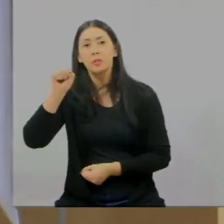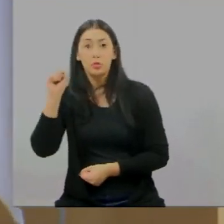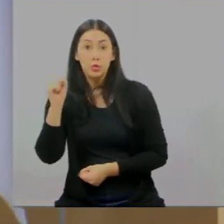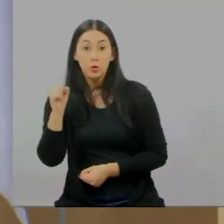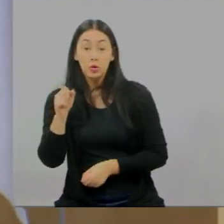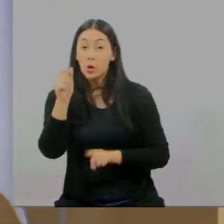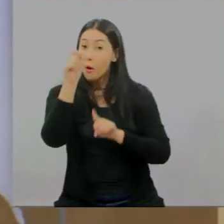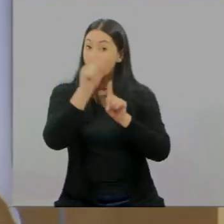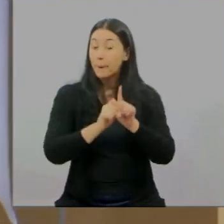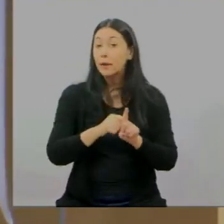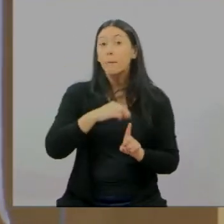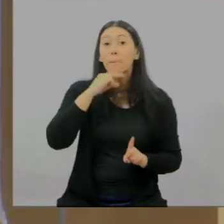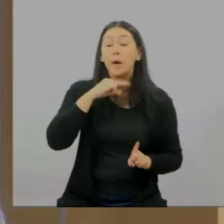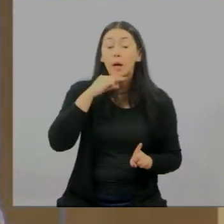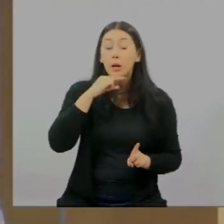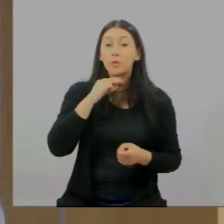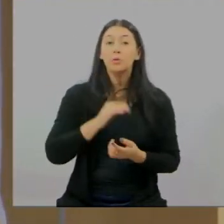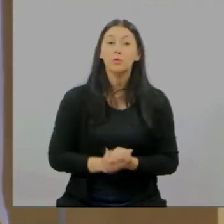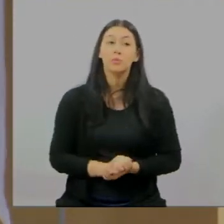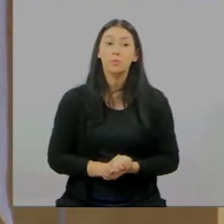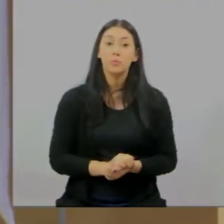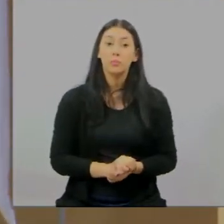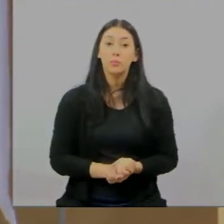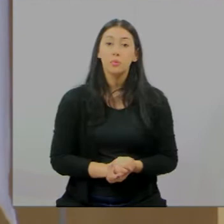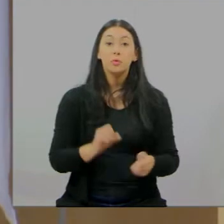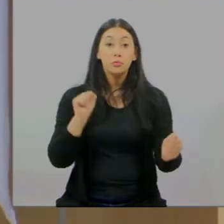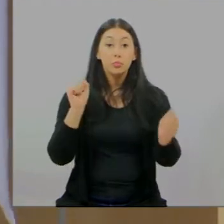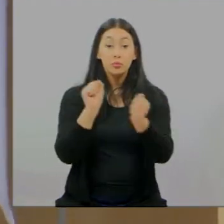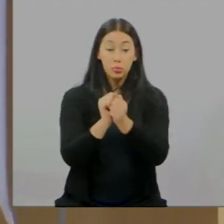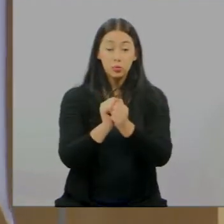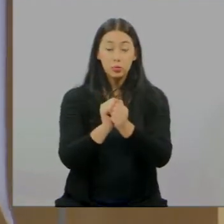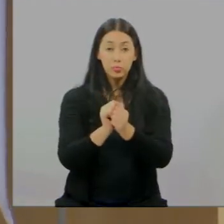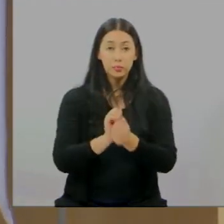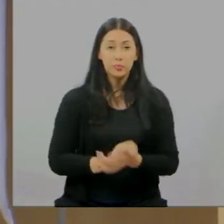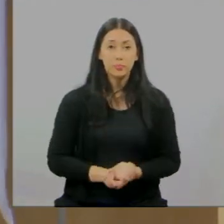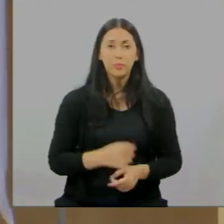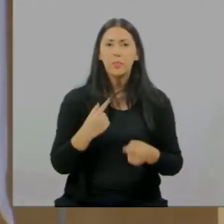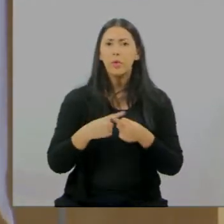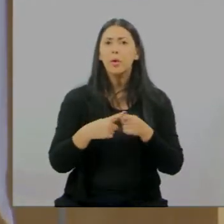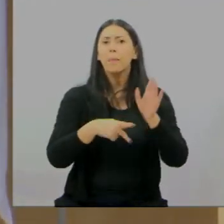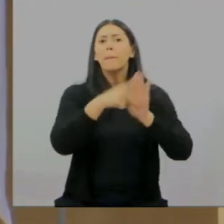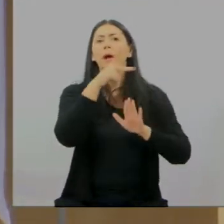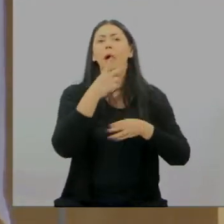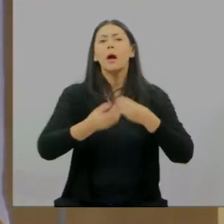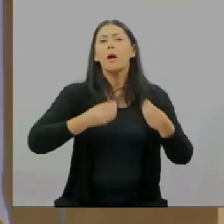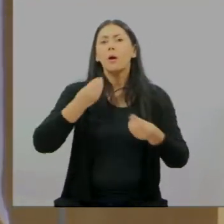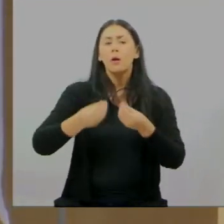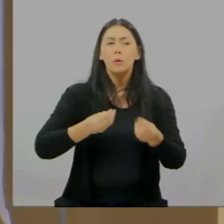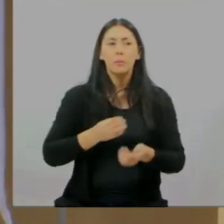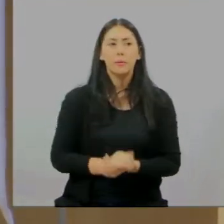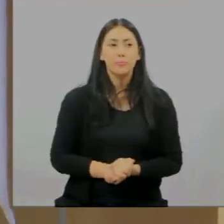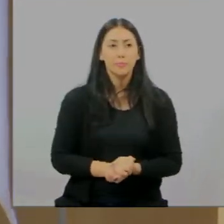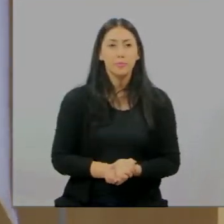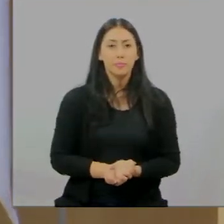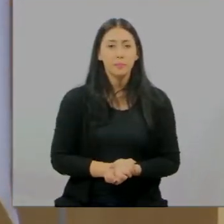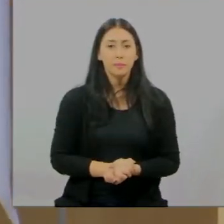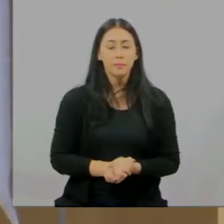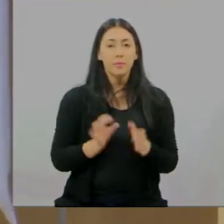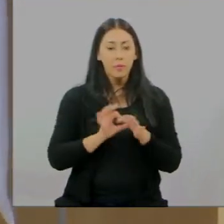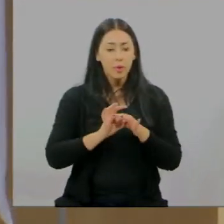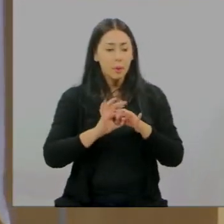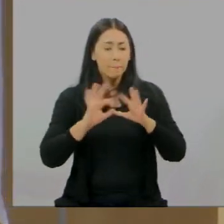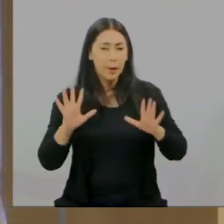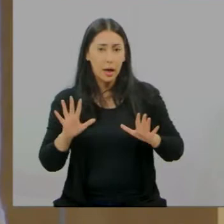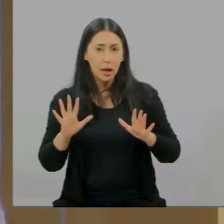março de 2018, junto, porque como que é o projeto? Dispõe sobre o serviço de